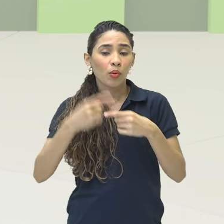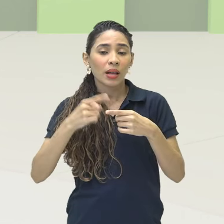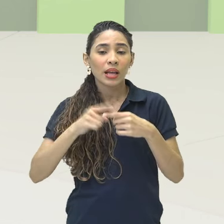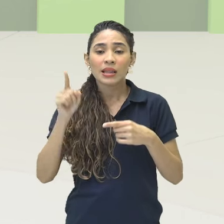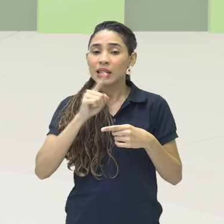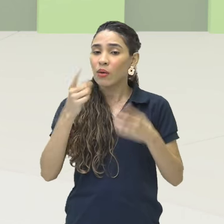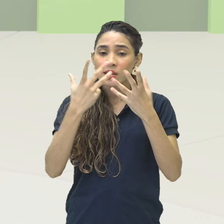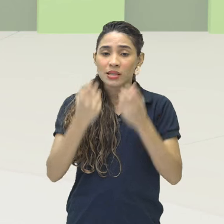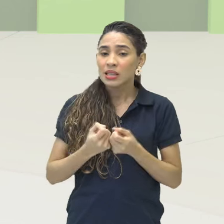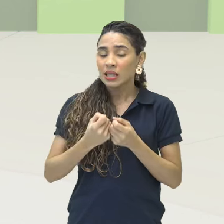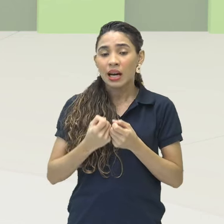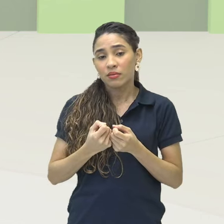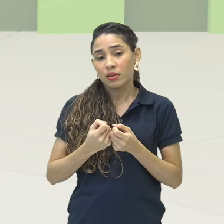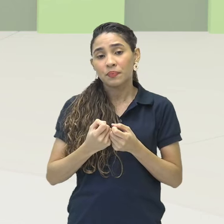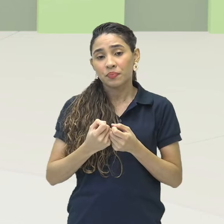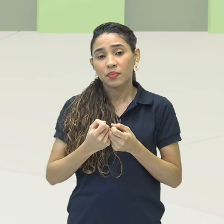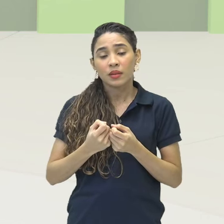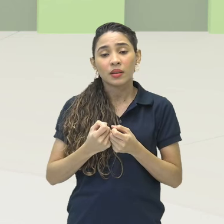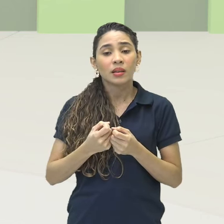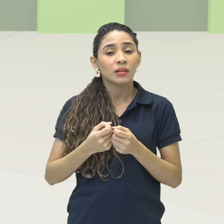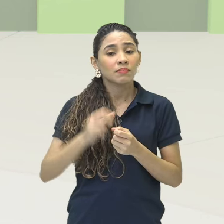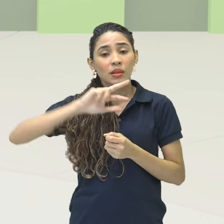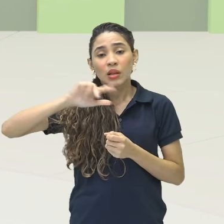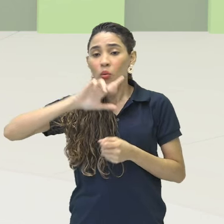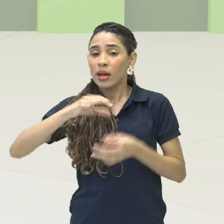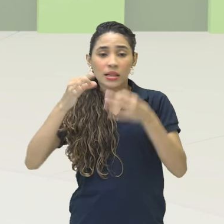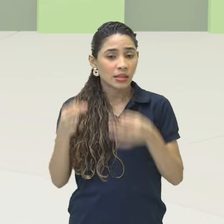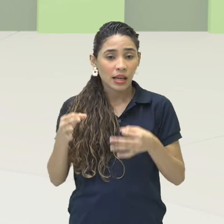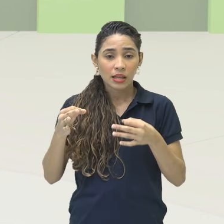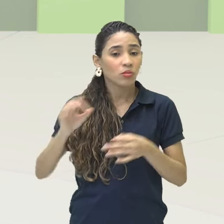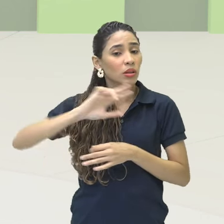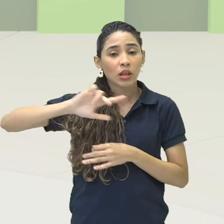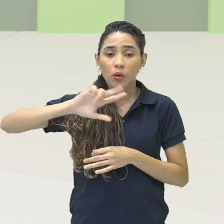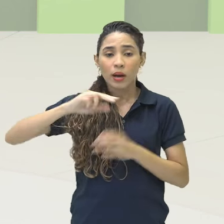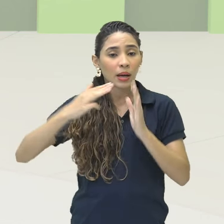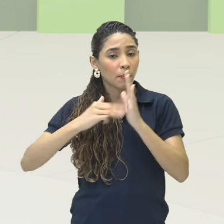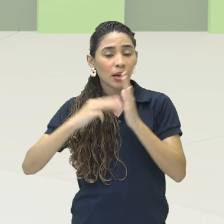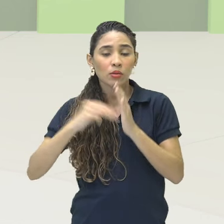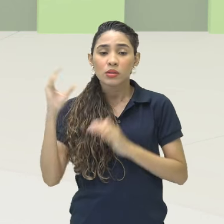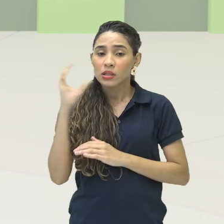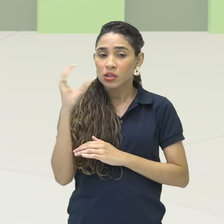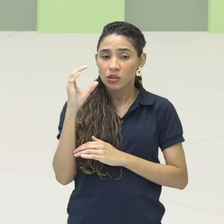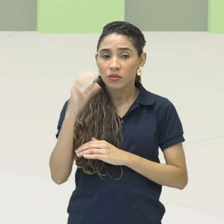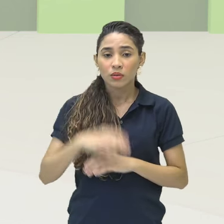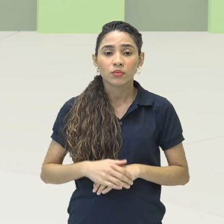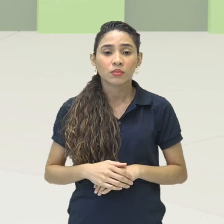aquilo ali era certo, que aquilo ali não era um método científico, que aquilo ali não era